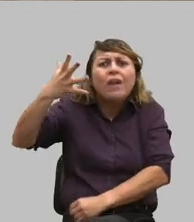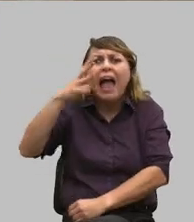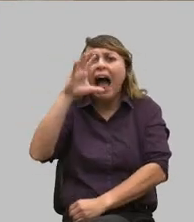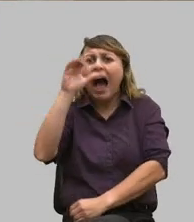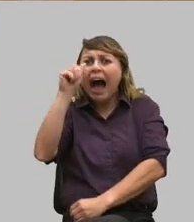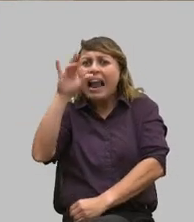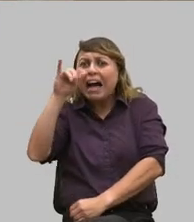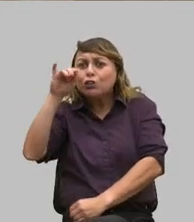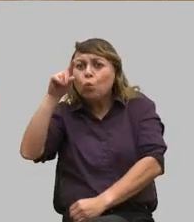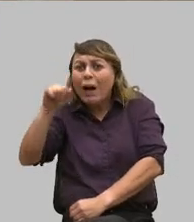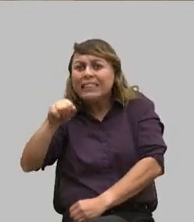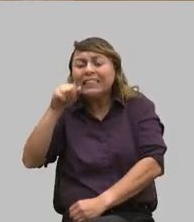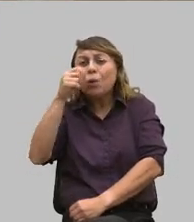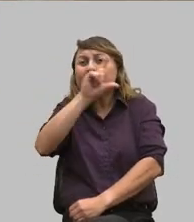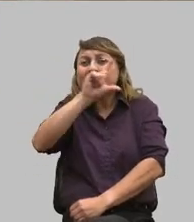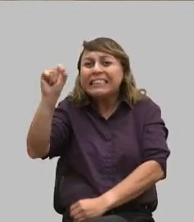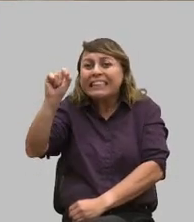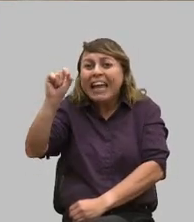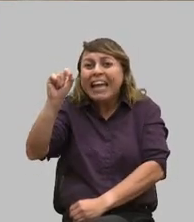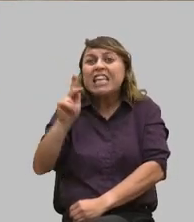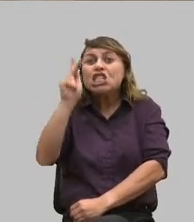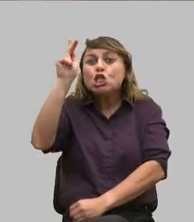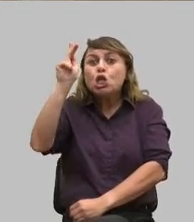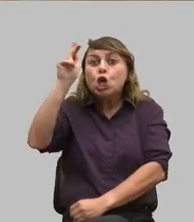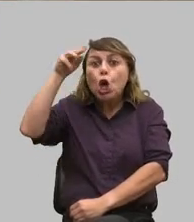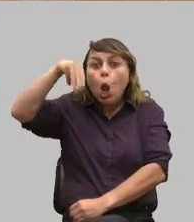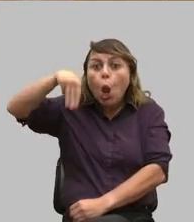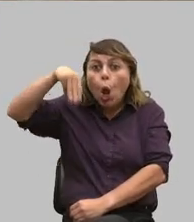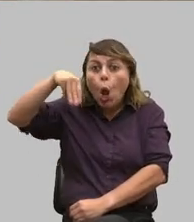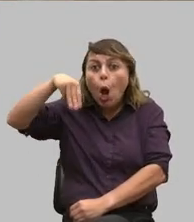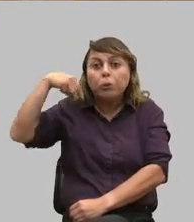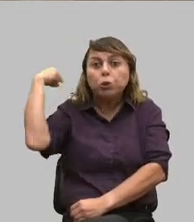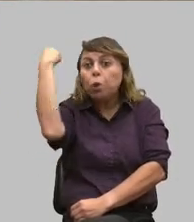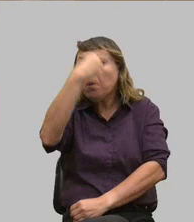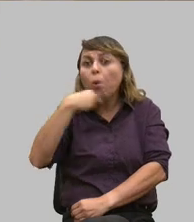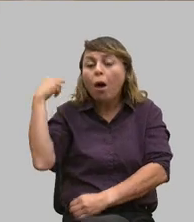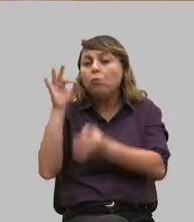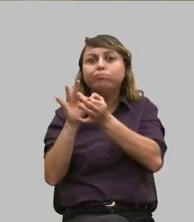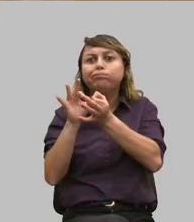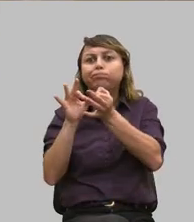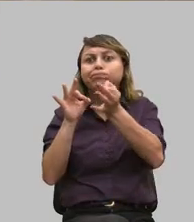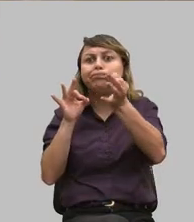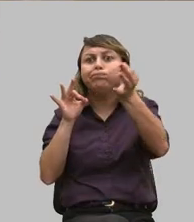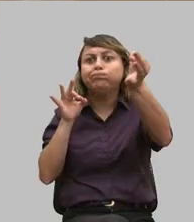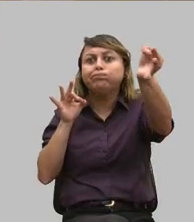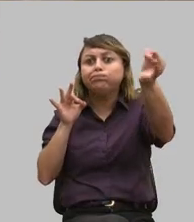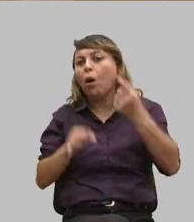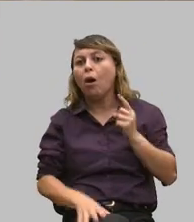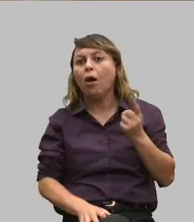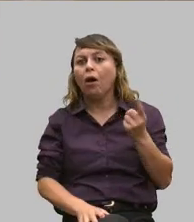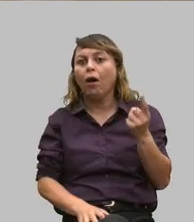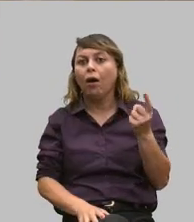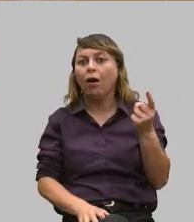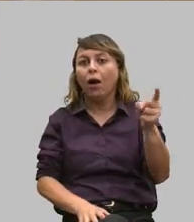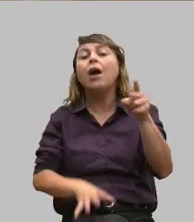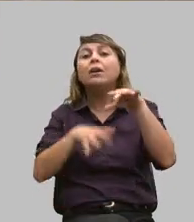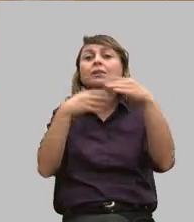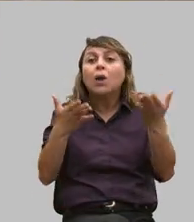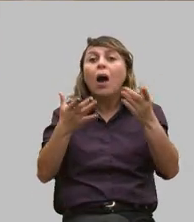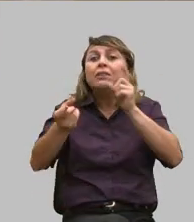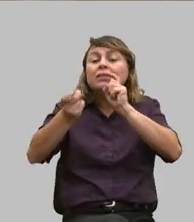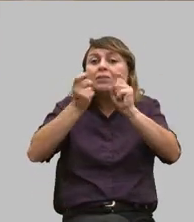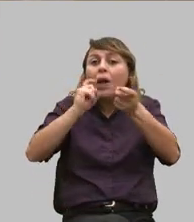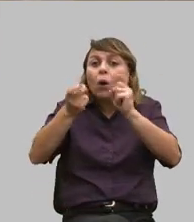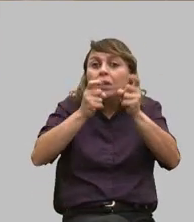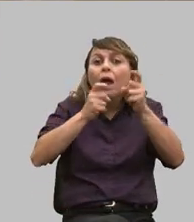Salinas São 100 Km E em Salinas tem um braço de Oncologia do hospital de codinho Então essa reunião é para